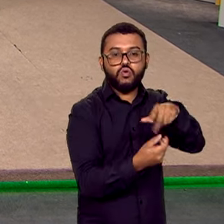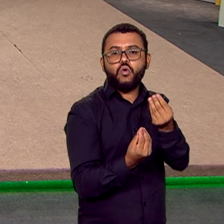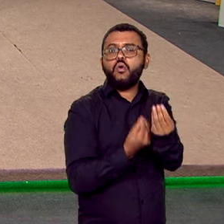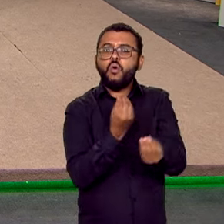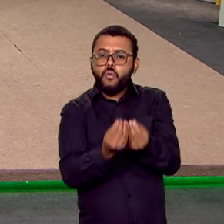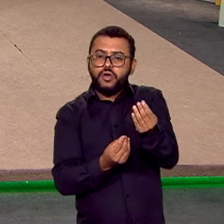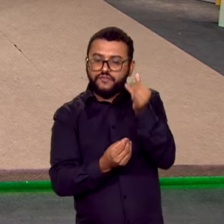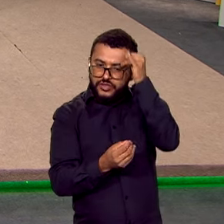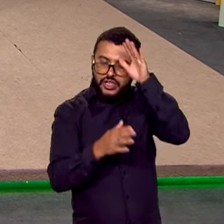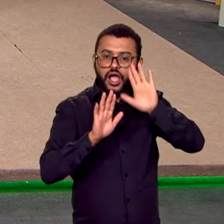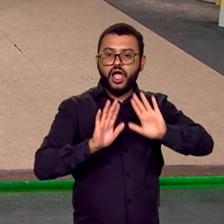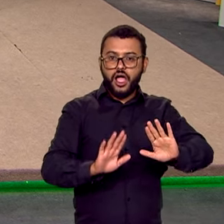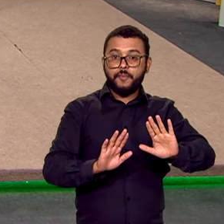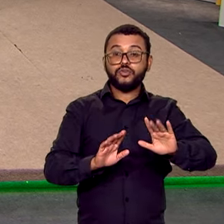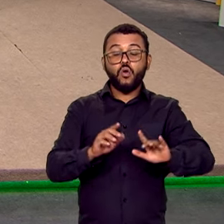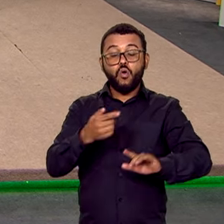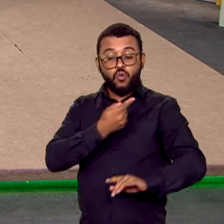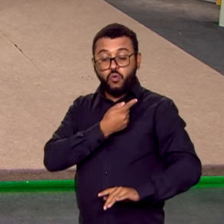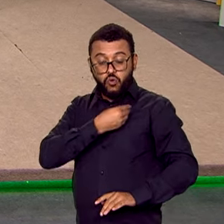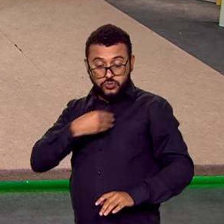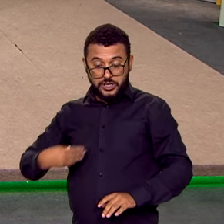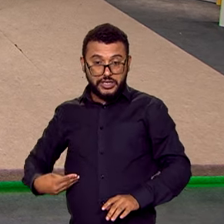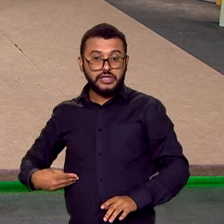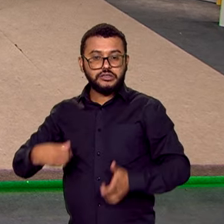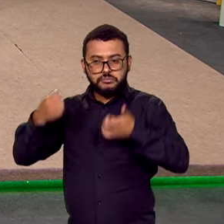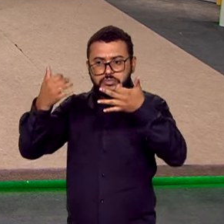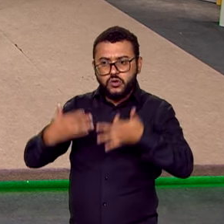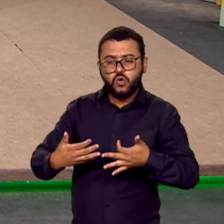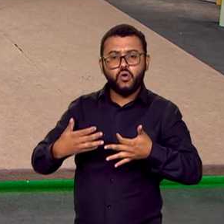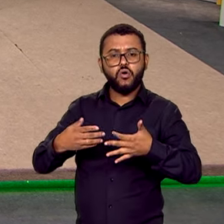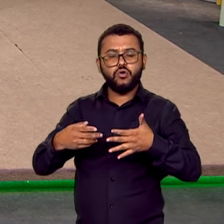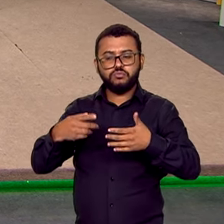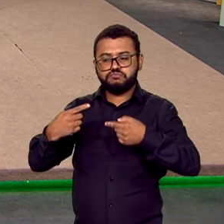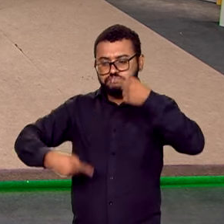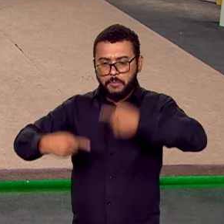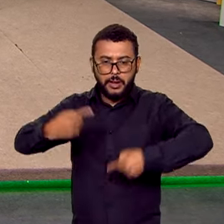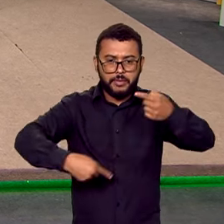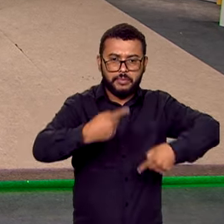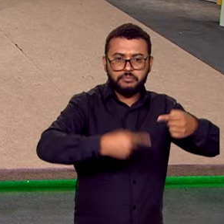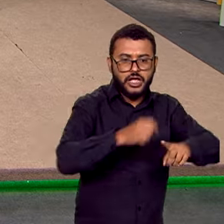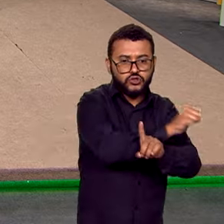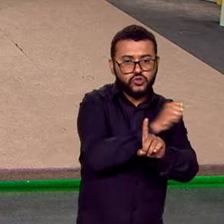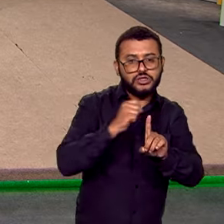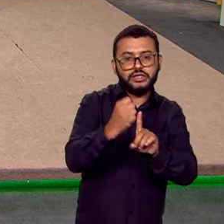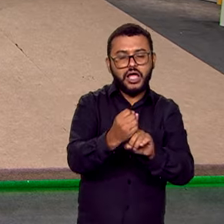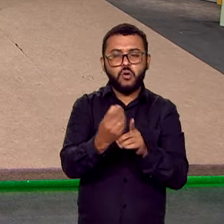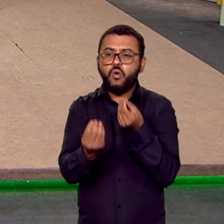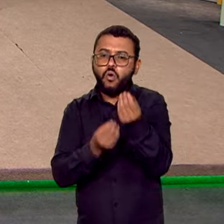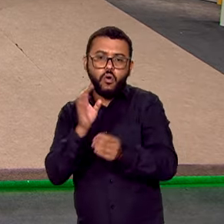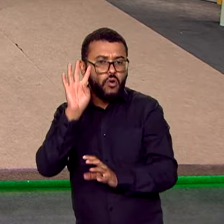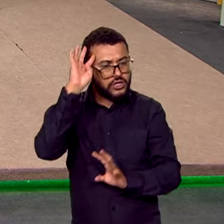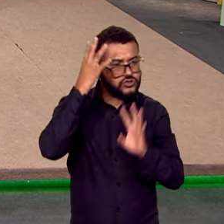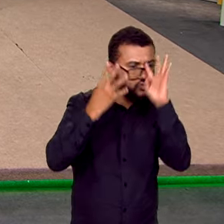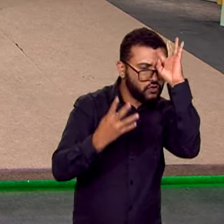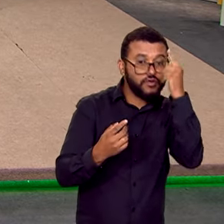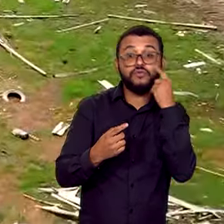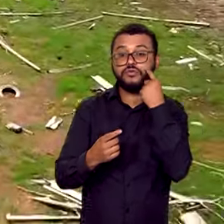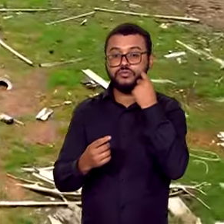planeta? Ministros do governo federal debateram hoje com setores da sociedade civil algumas possíveis